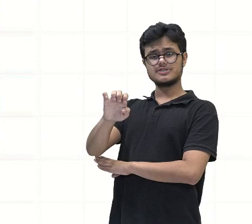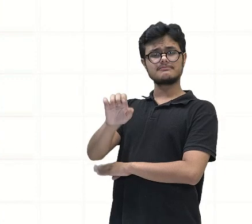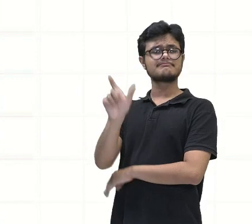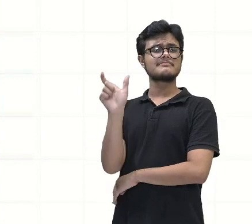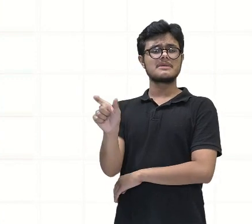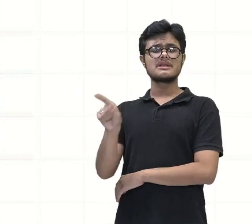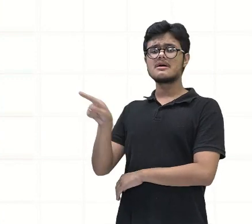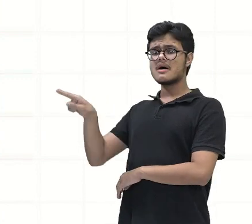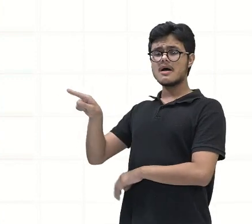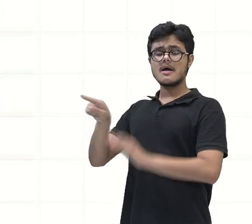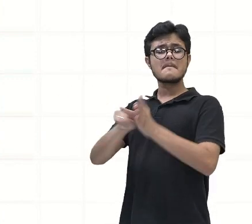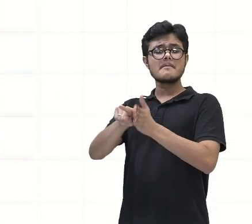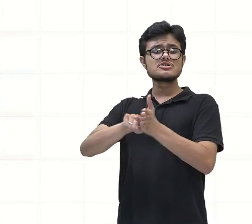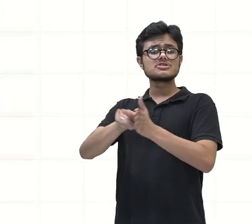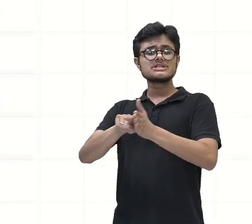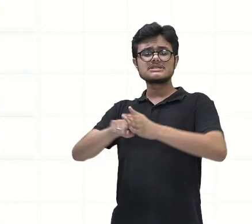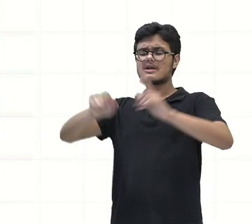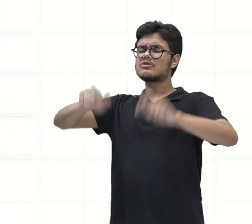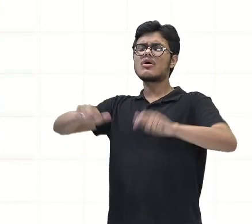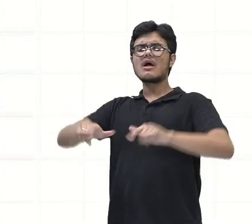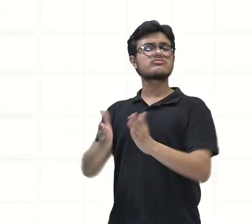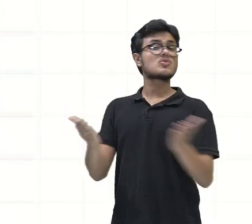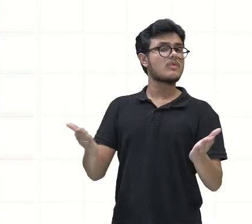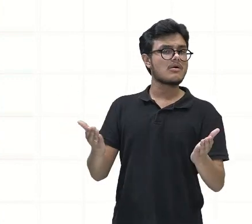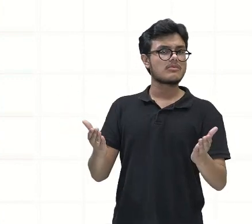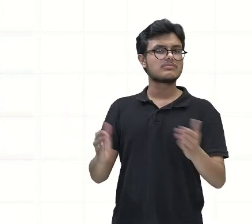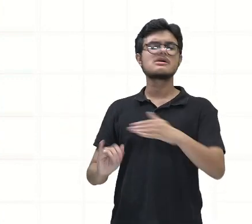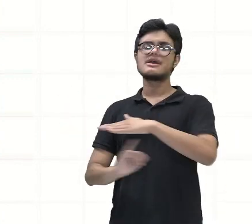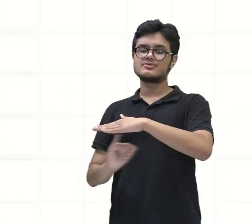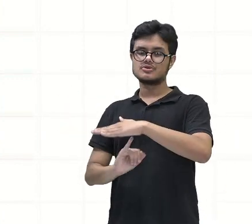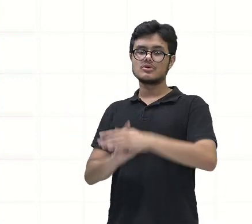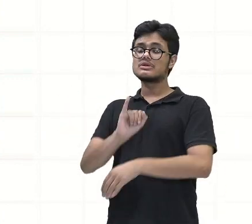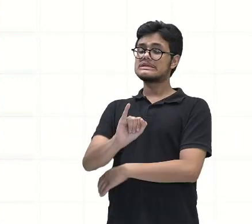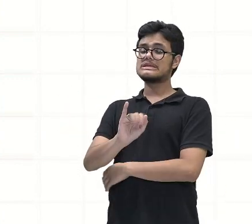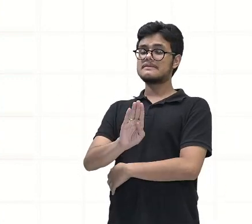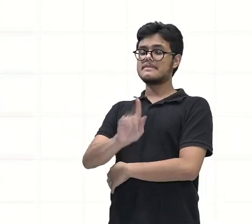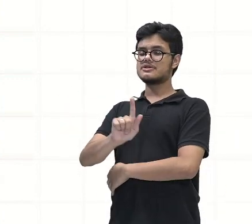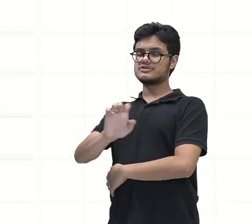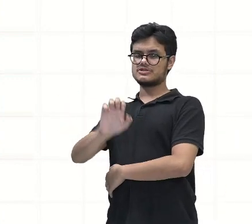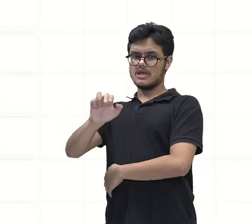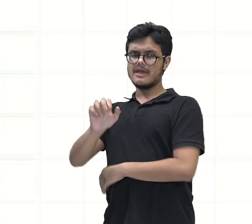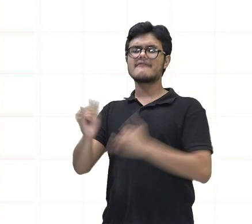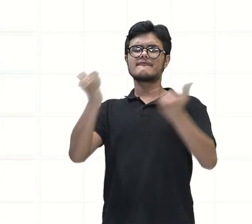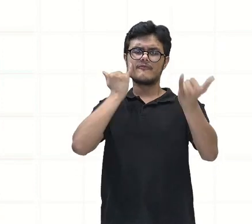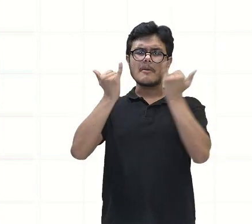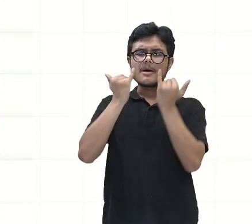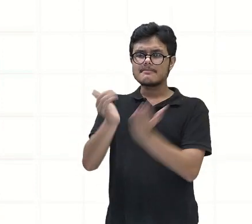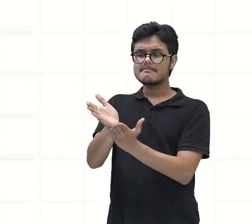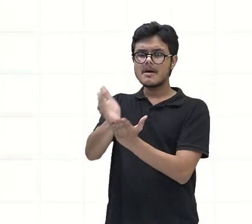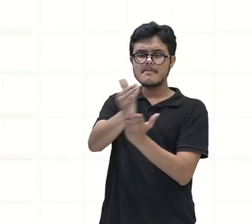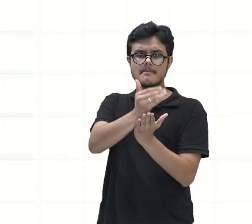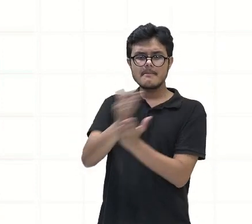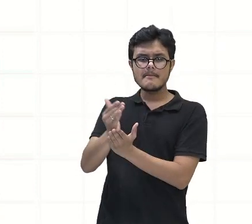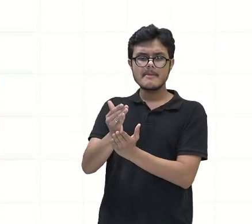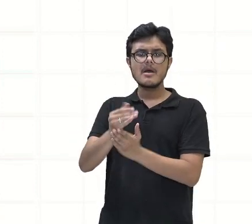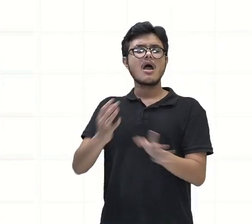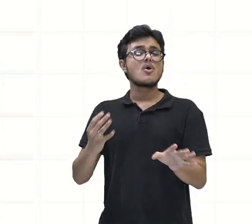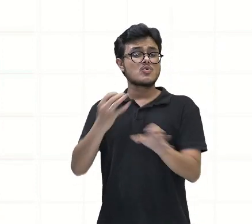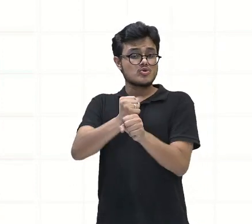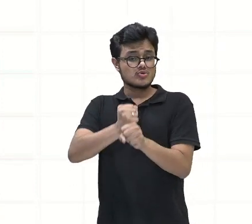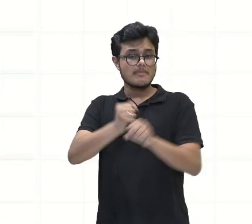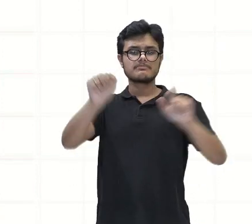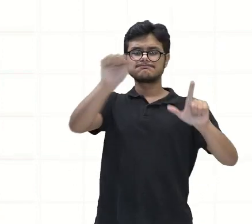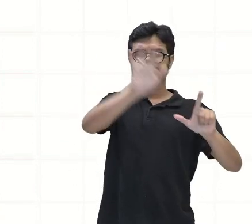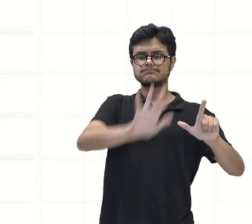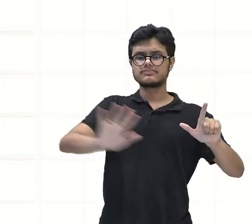Eh é o IBGE o órgão responsável aí pelos dados pelas informações desse mapa e